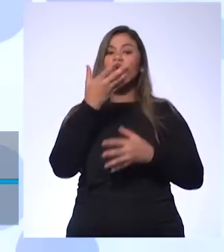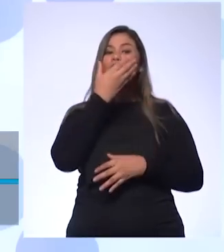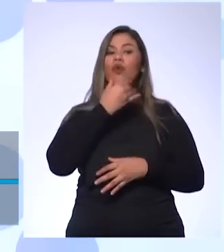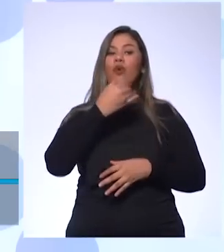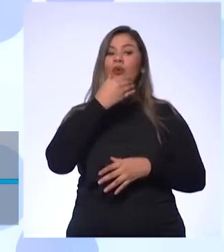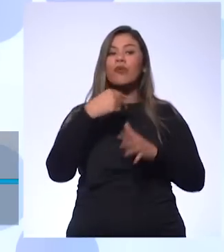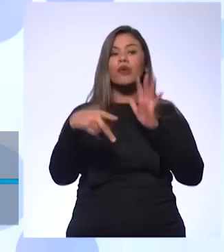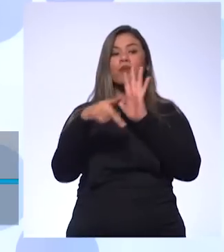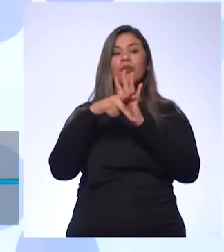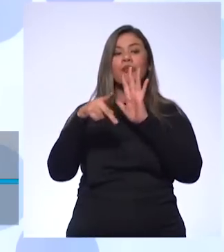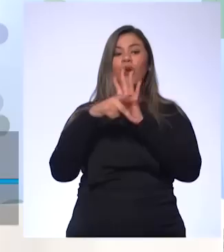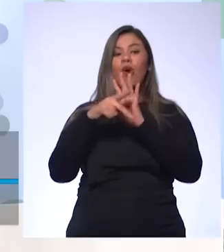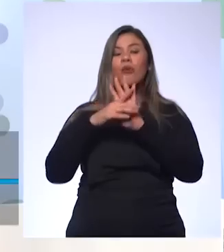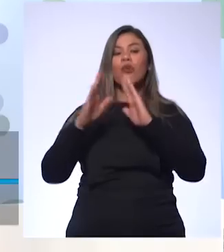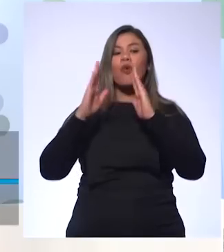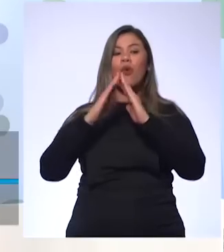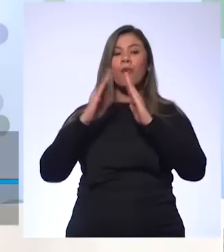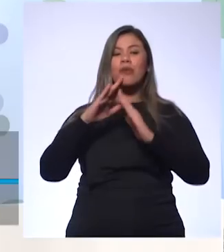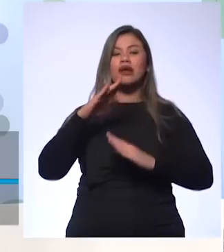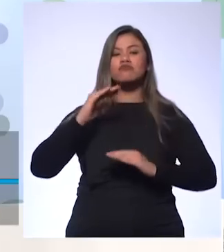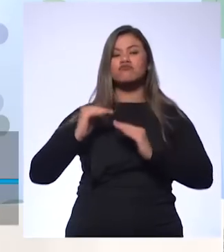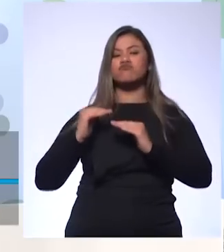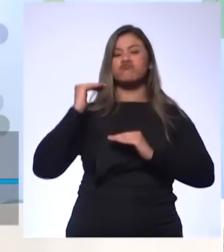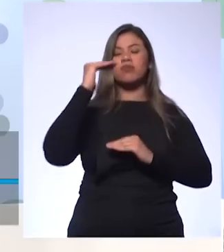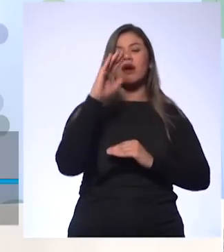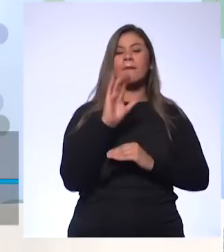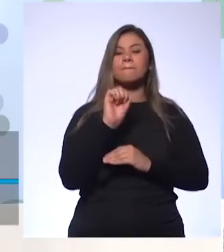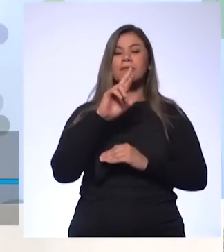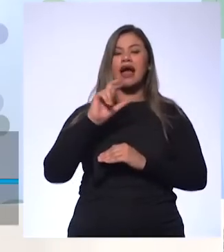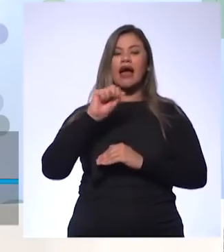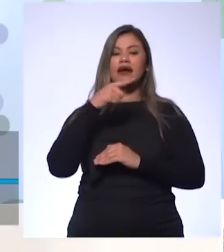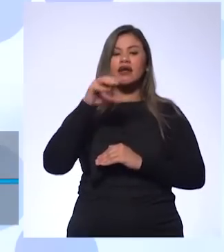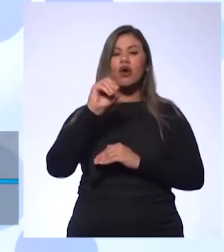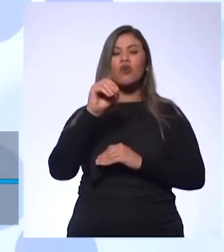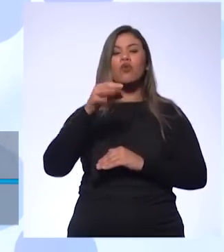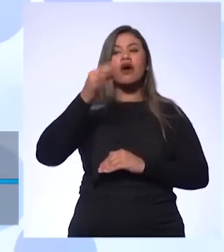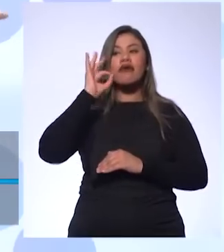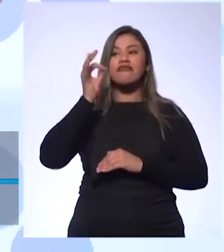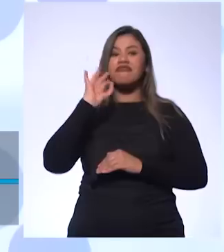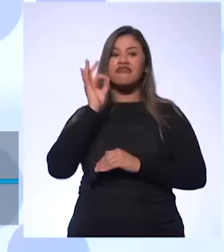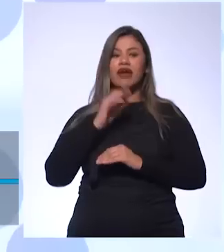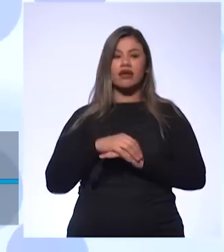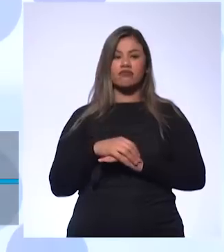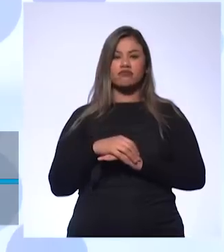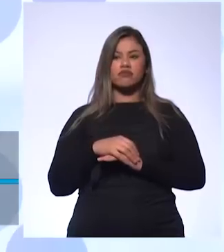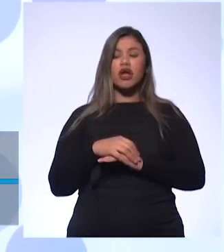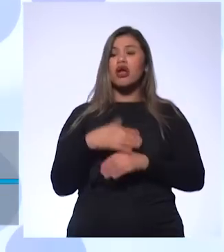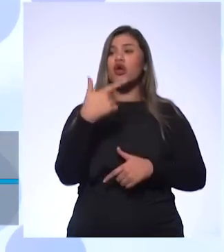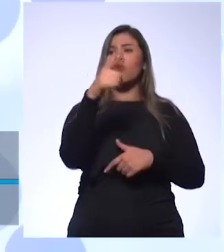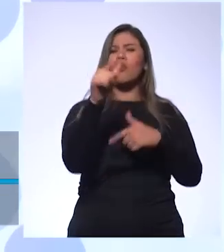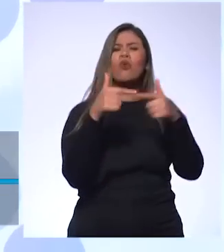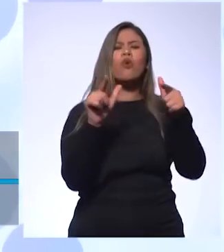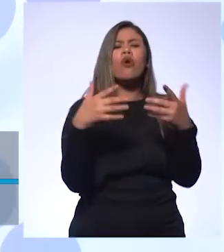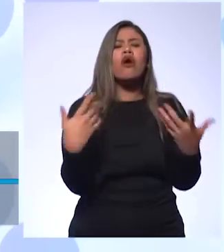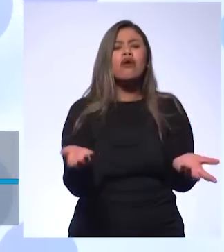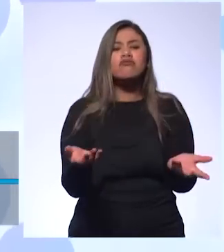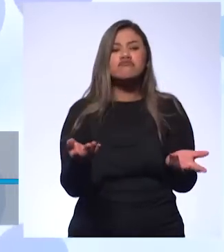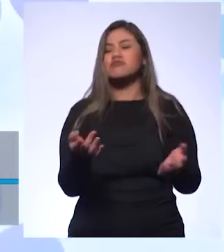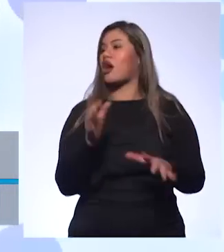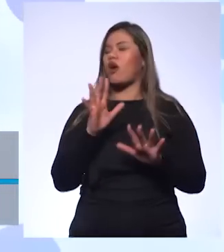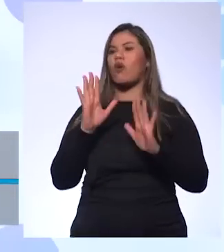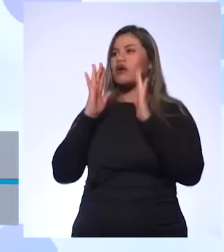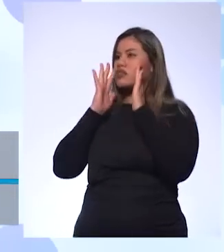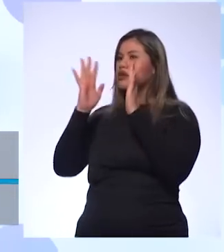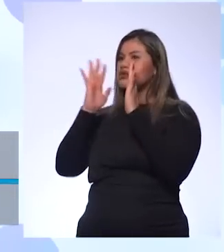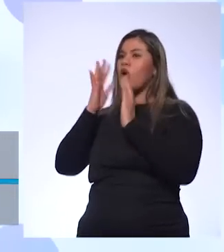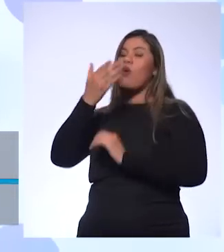Avenida Paulista era onde ficava a casa dos caras É. poderosos. E o resto? Não, o resto entra. Aí eu dou um jeito. Tanto que você pode olhar as